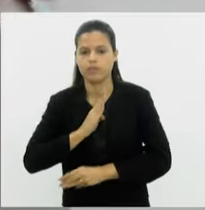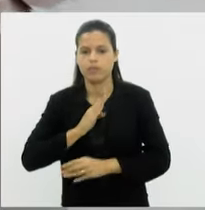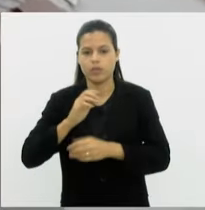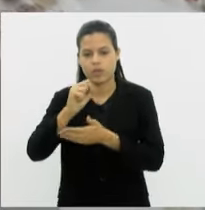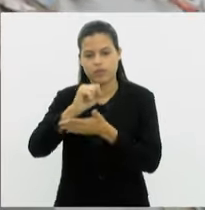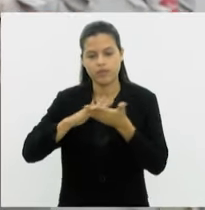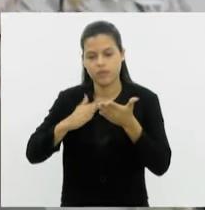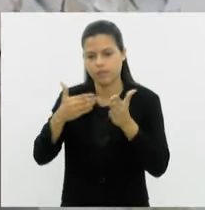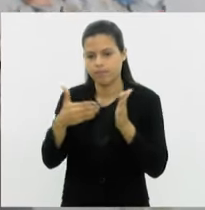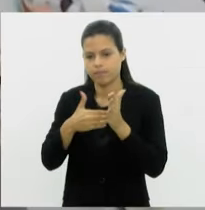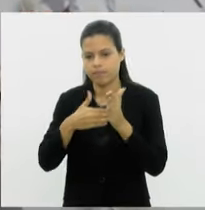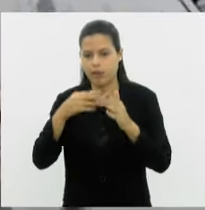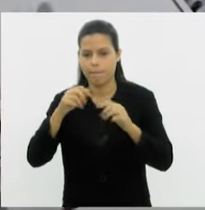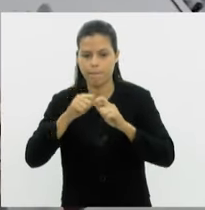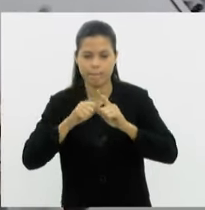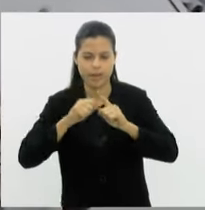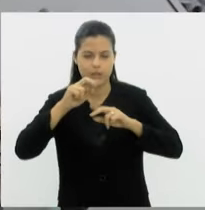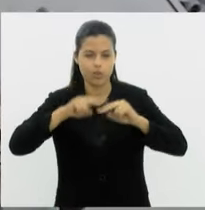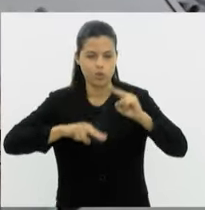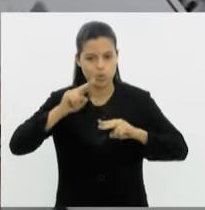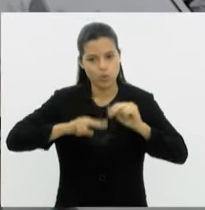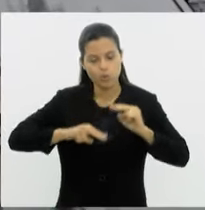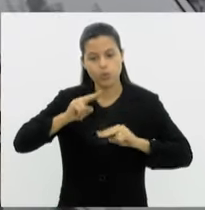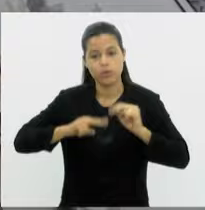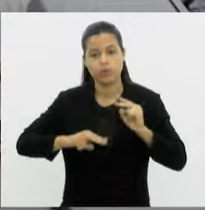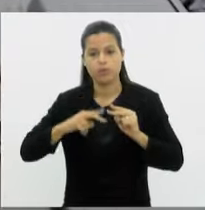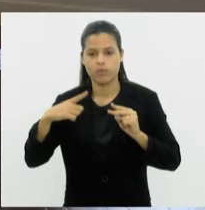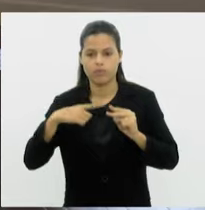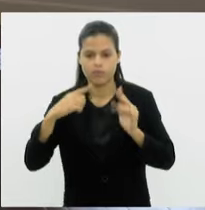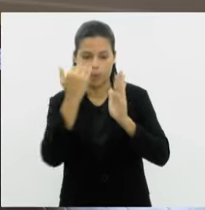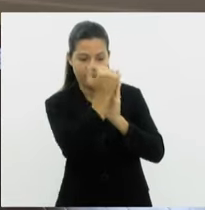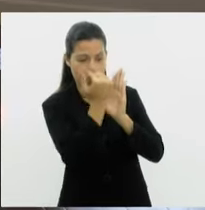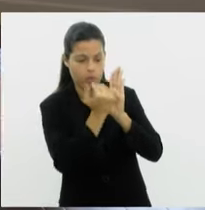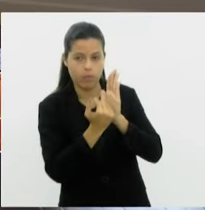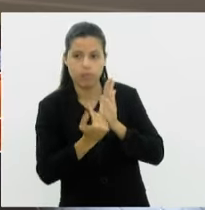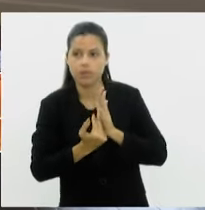e incluem uma programação extensa que pode ser conferida no site